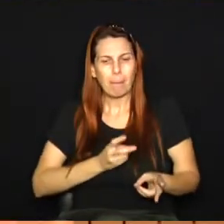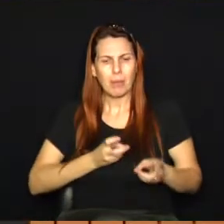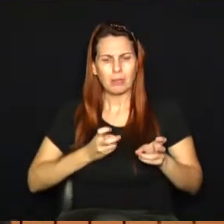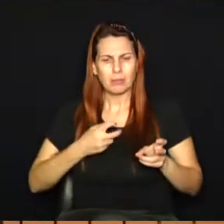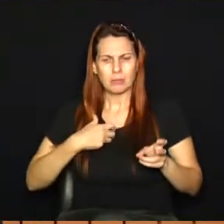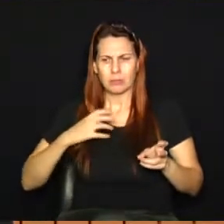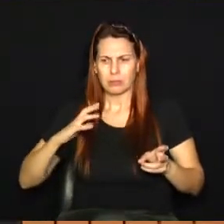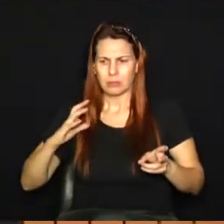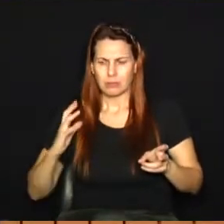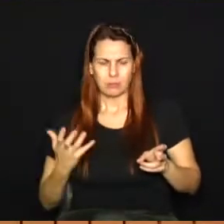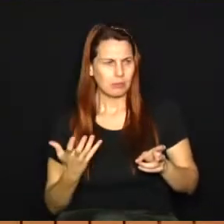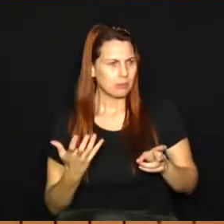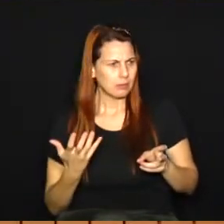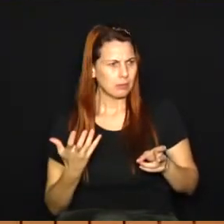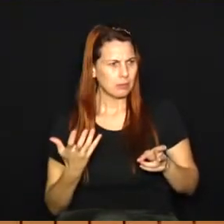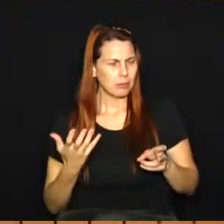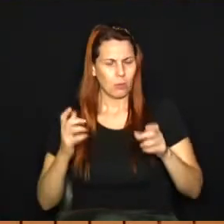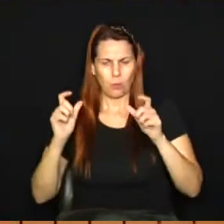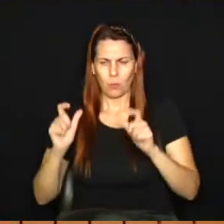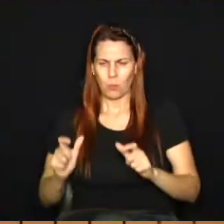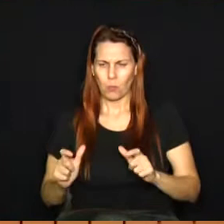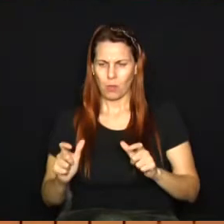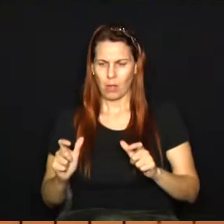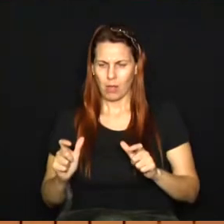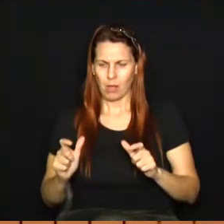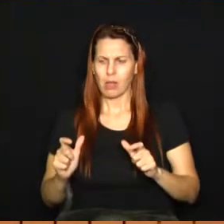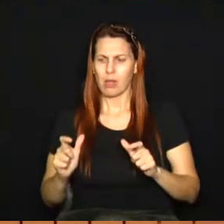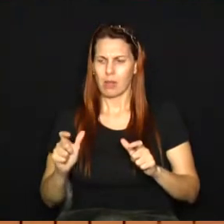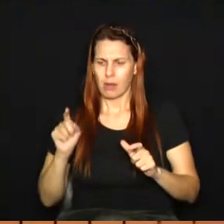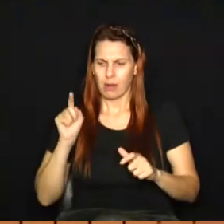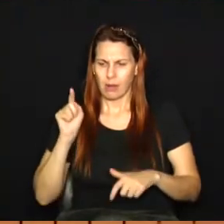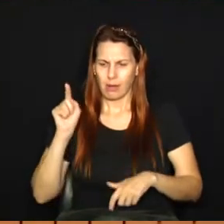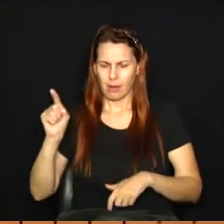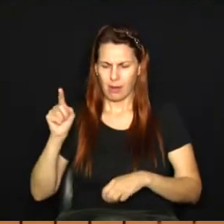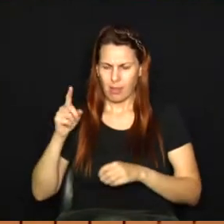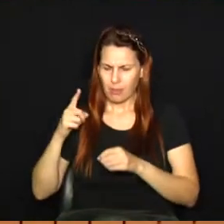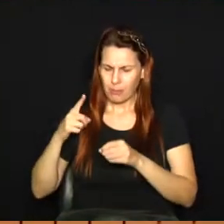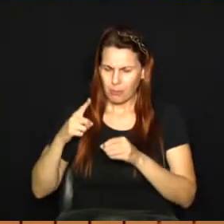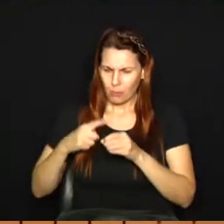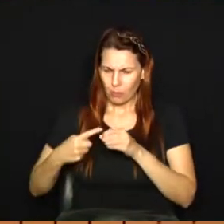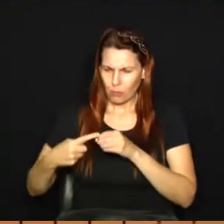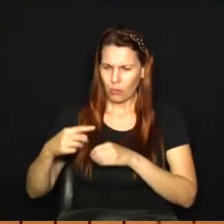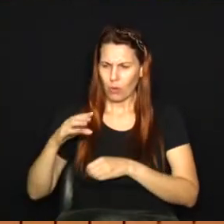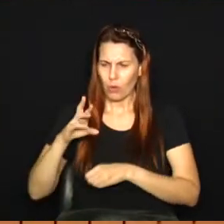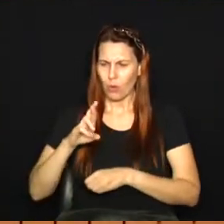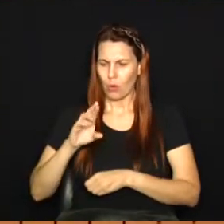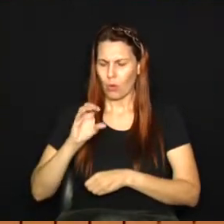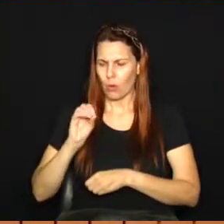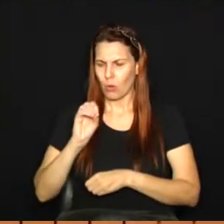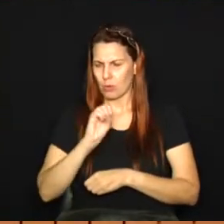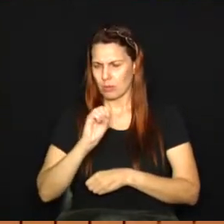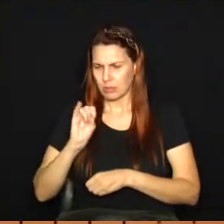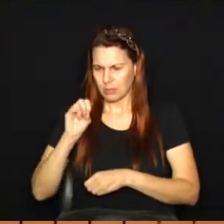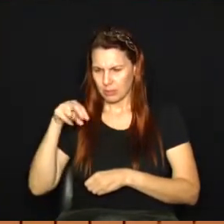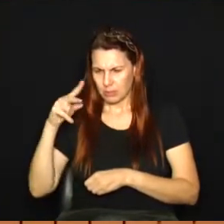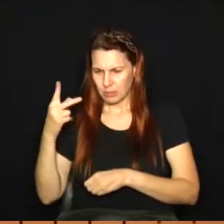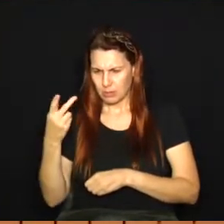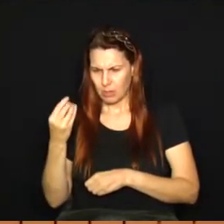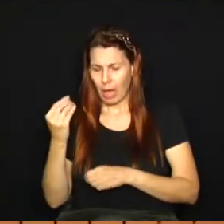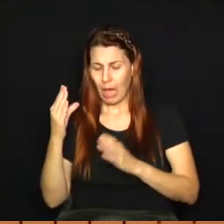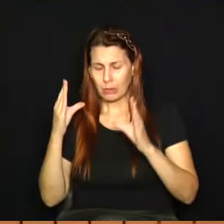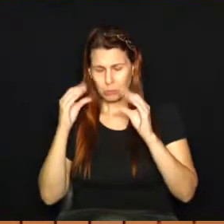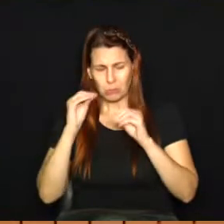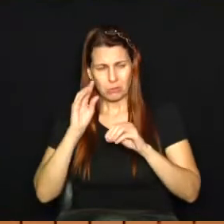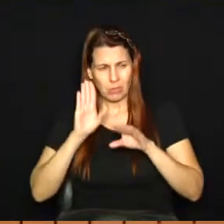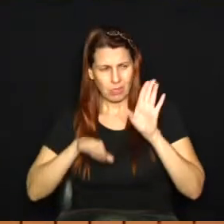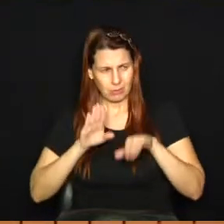situação e naquele lugar, lá no Jardim Rocinho, eu fiquei, e teve noite que eu cheguei a